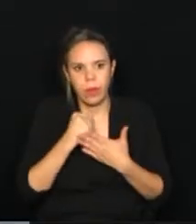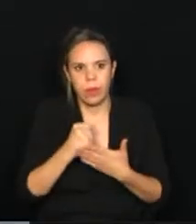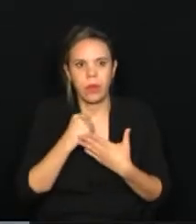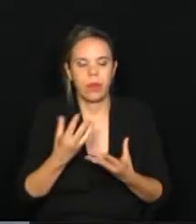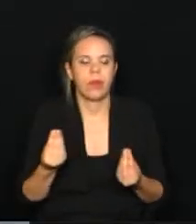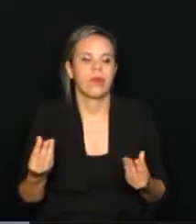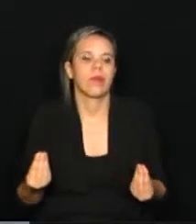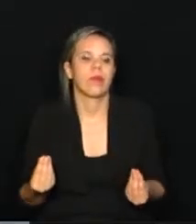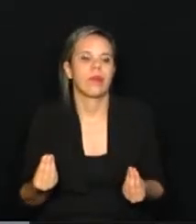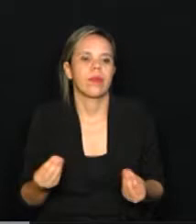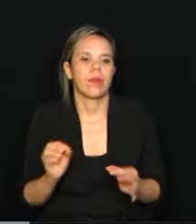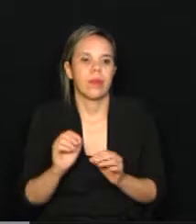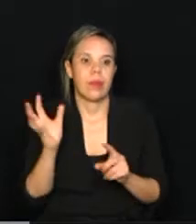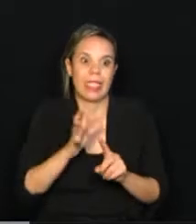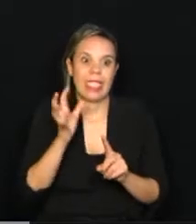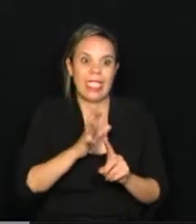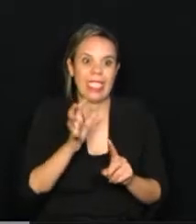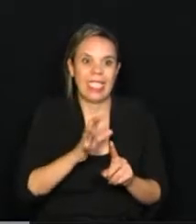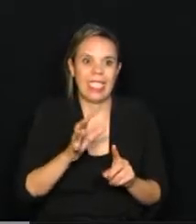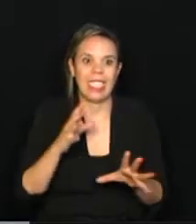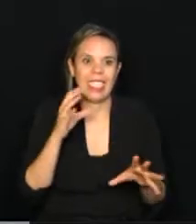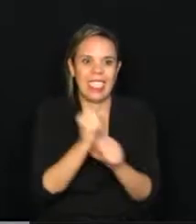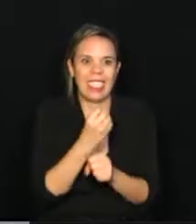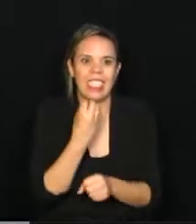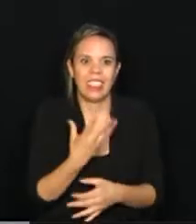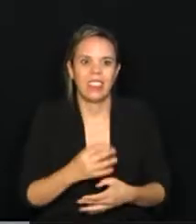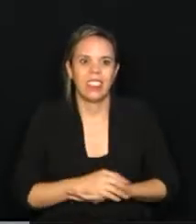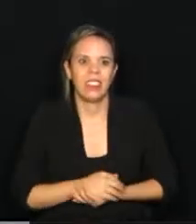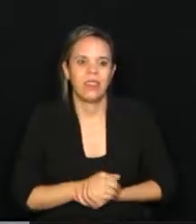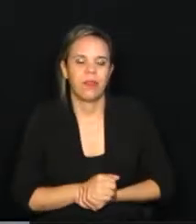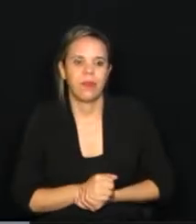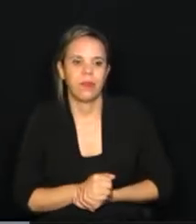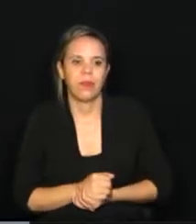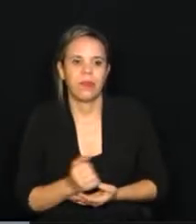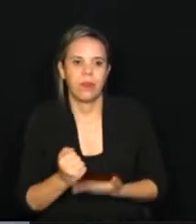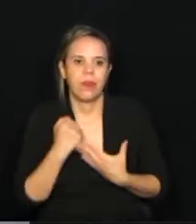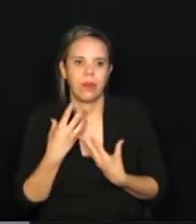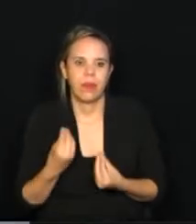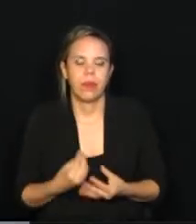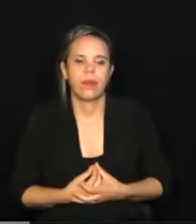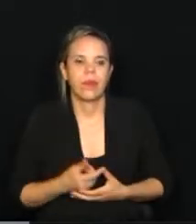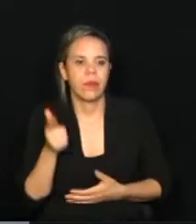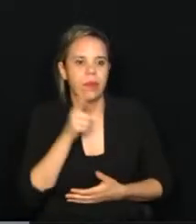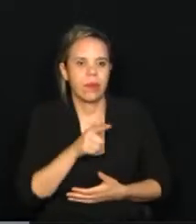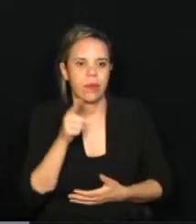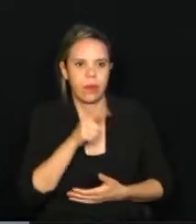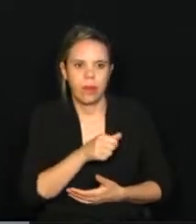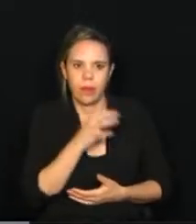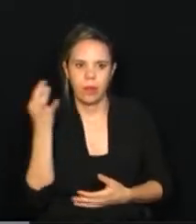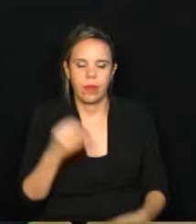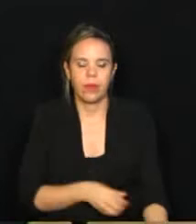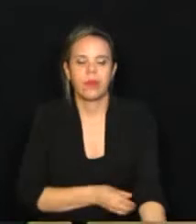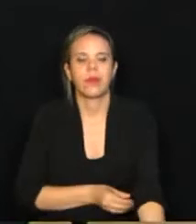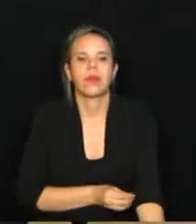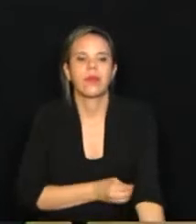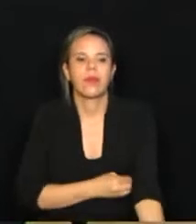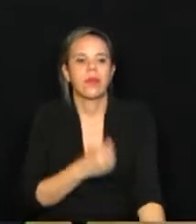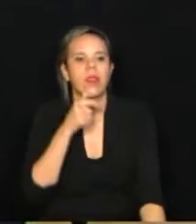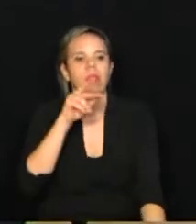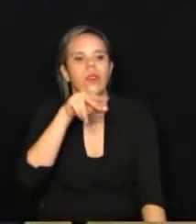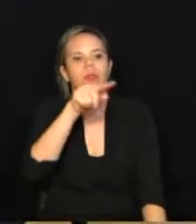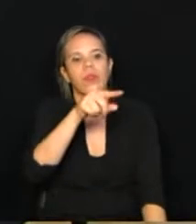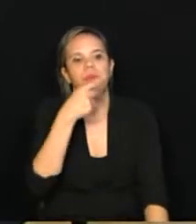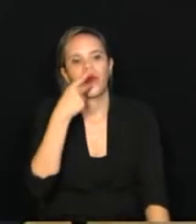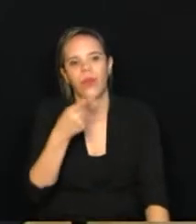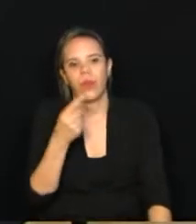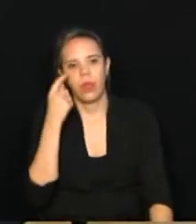bastante, fazia uma pressão, né, tinha que tirar nota boa, mas ela me ajudava bastante e eu consegui conciliar bem. E a sua irmã, que você